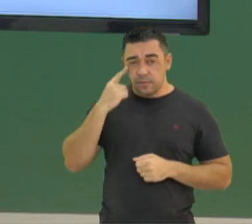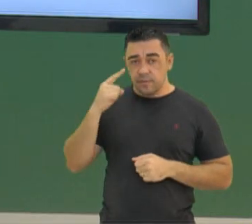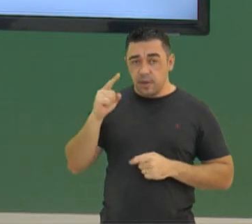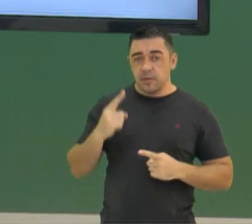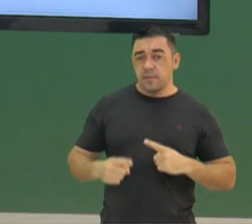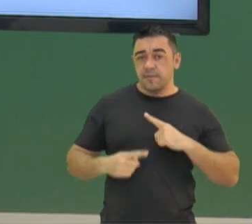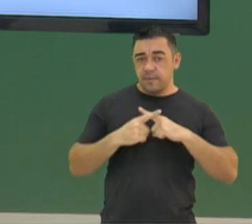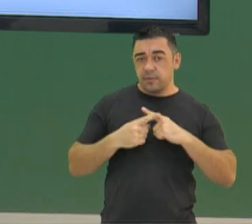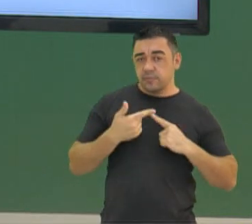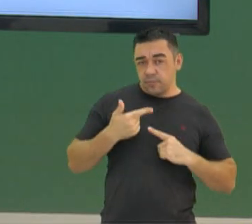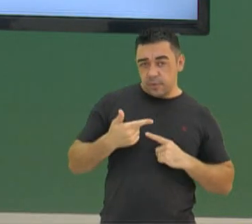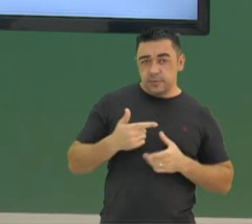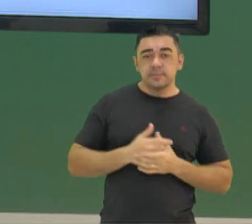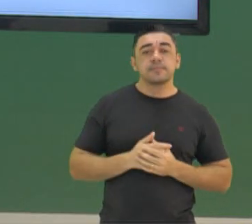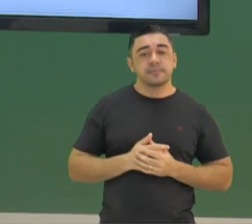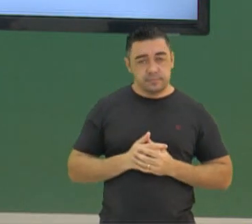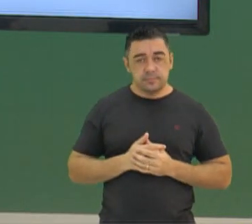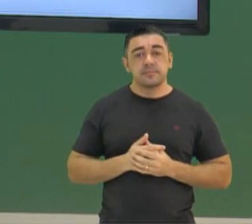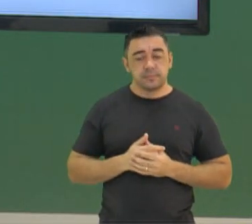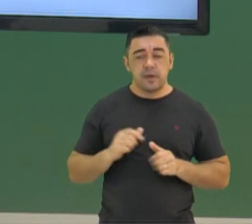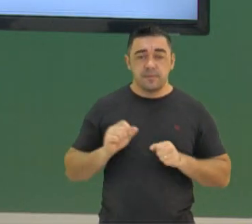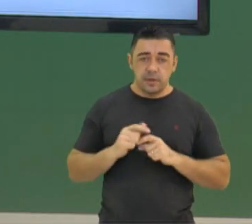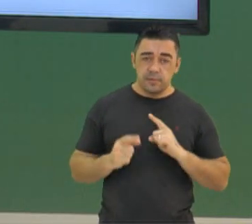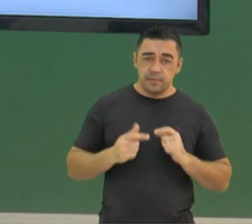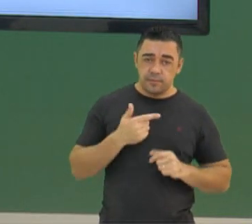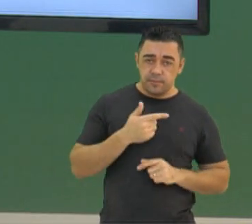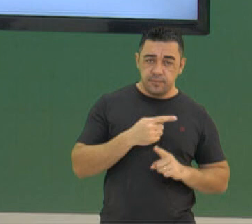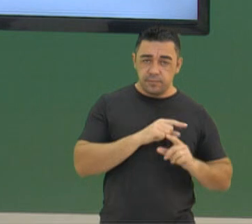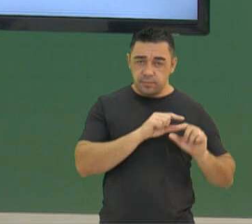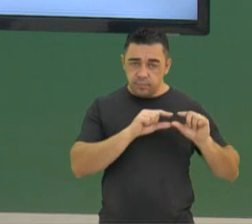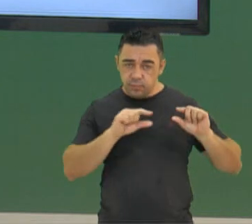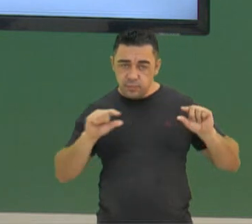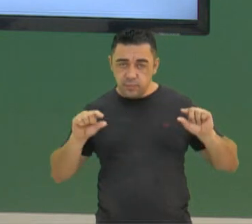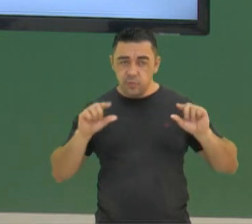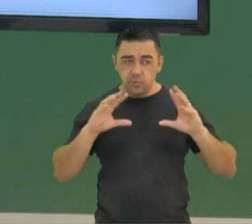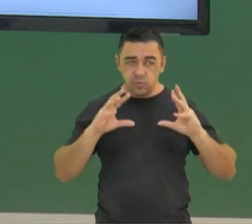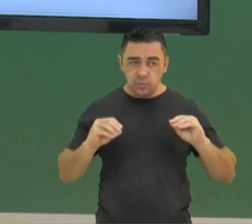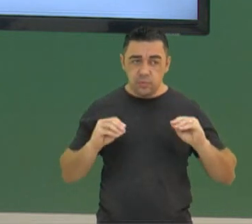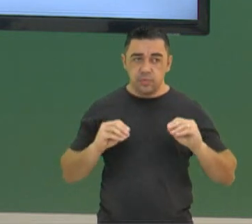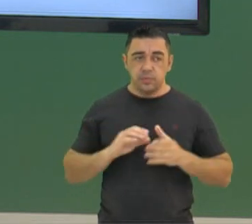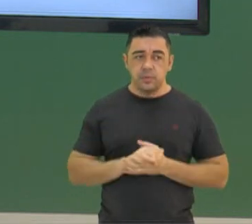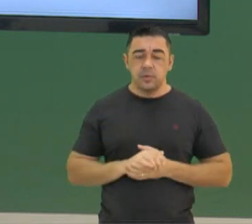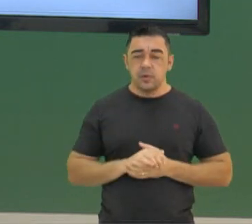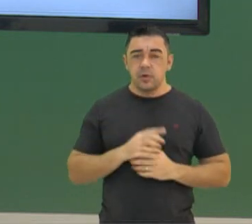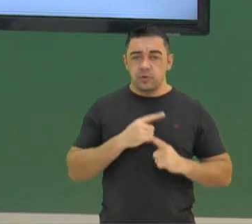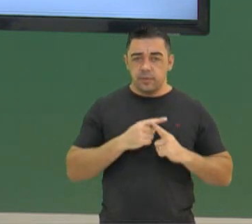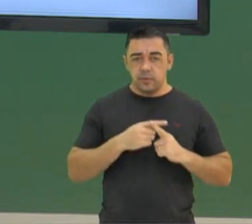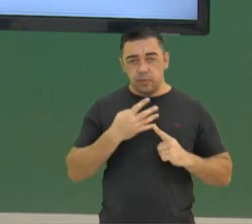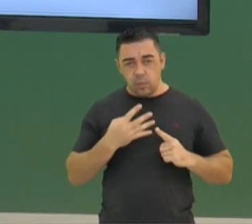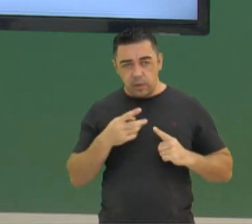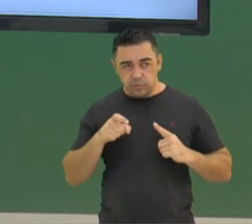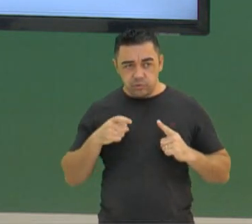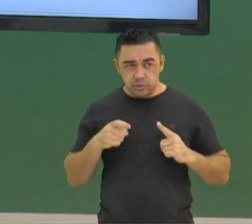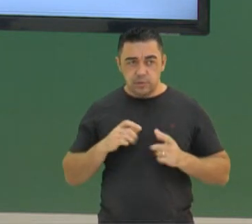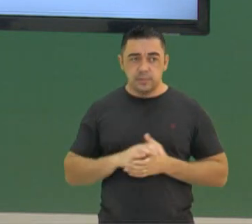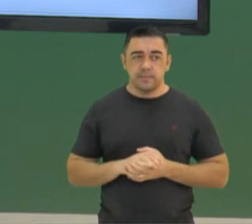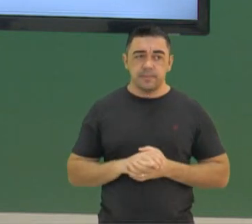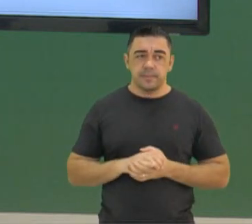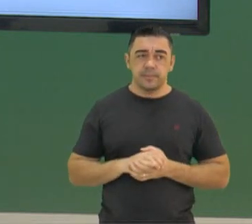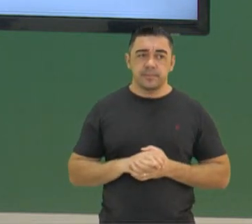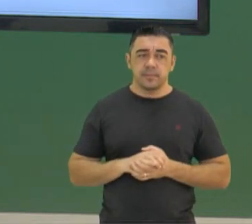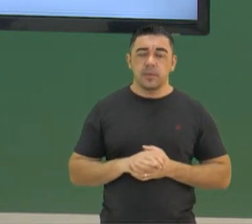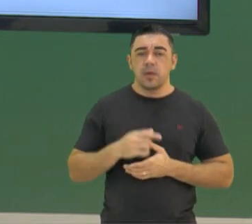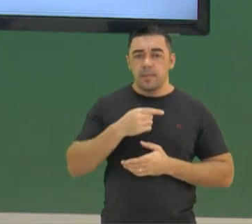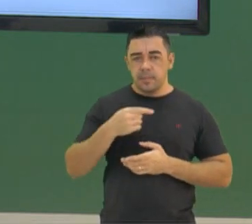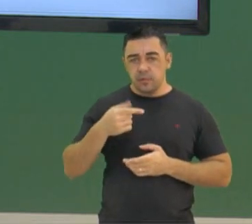está multiplicando por 2. Estou multiplicando por 2 a equação C inteira, né? Então eu vou ter aqui, ó, 2 vezes 2, 4x,